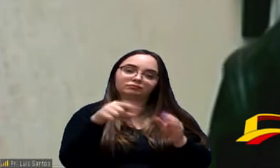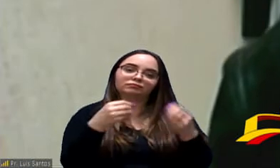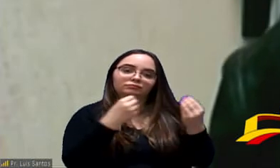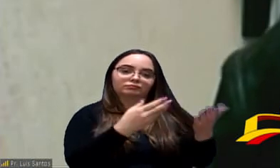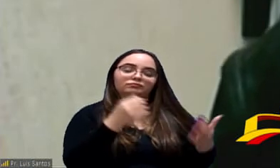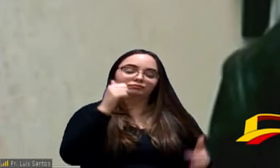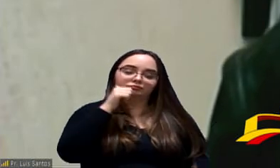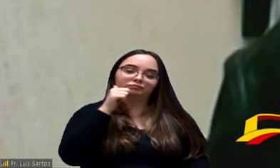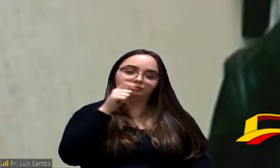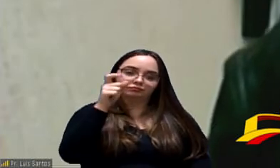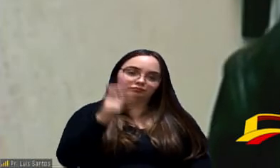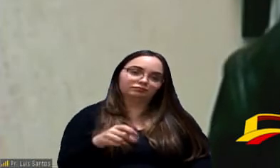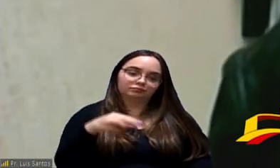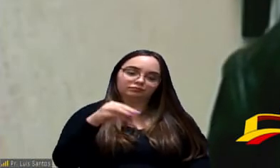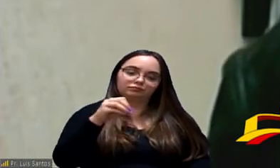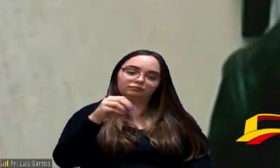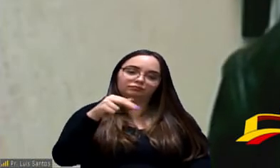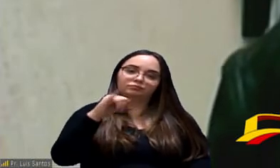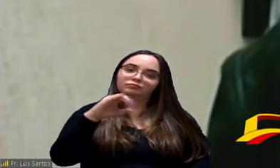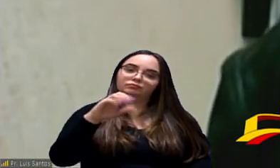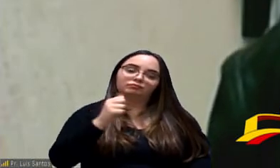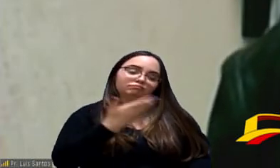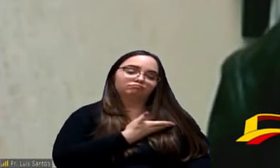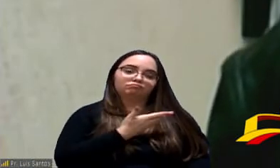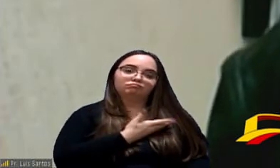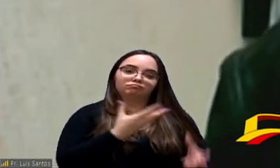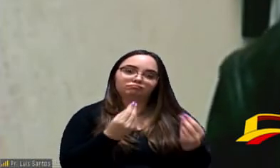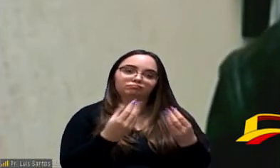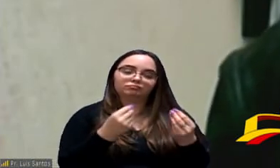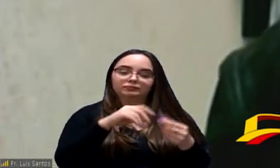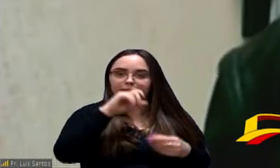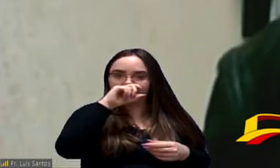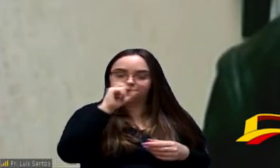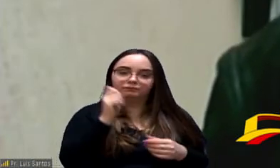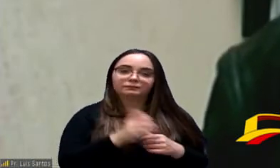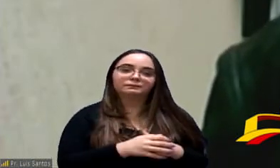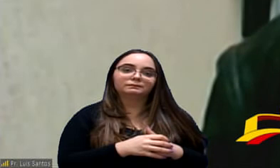dessa querida amiga e companheira, inclusive, que